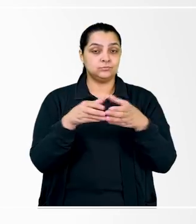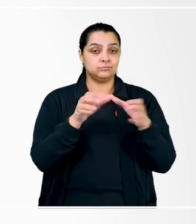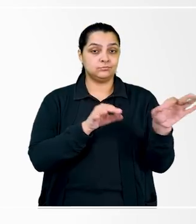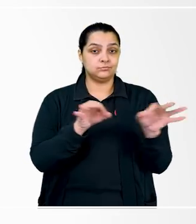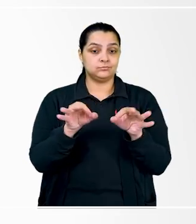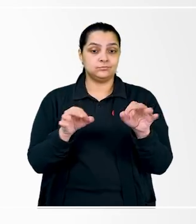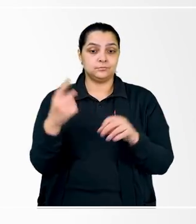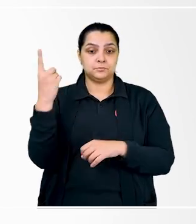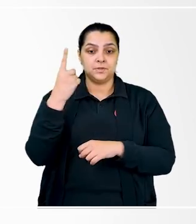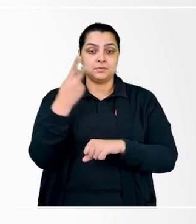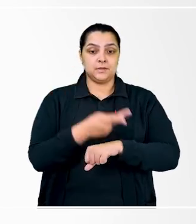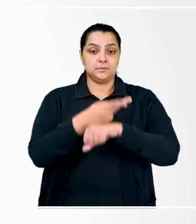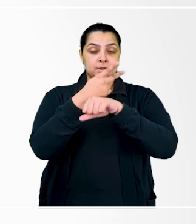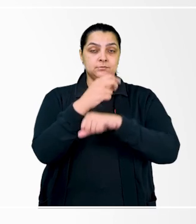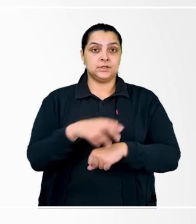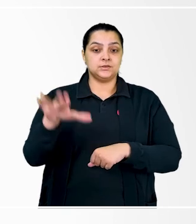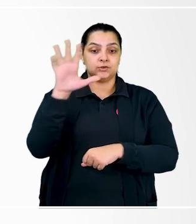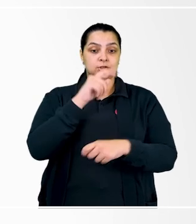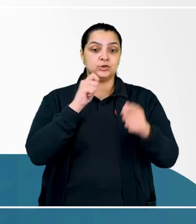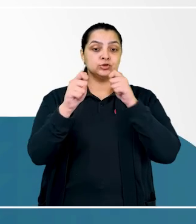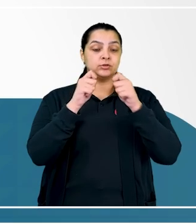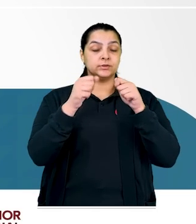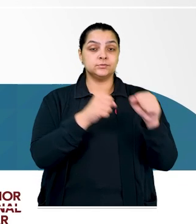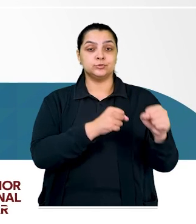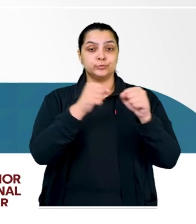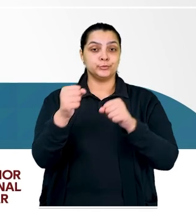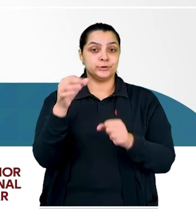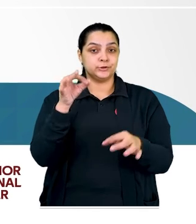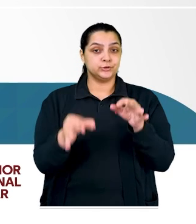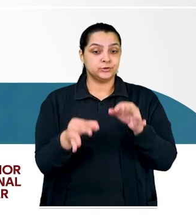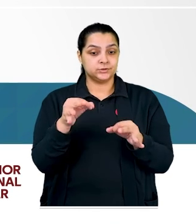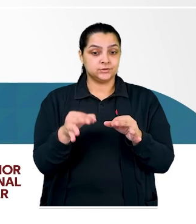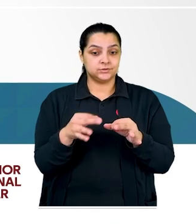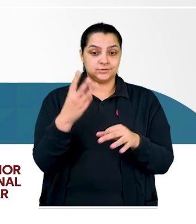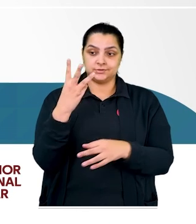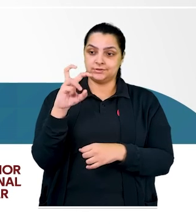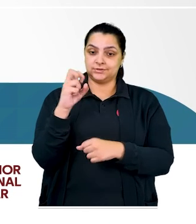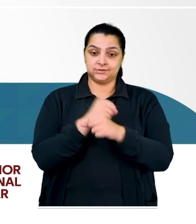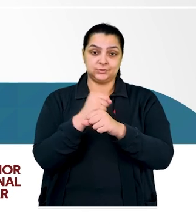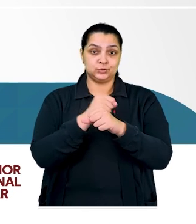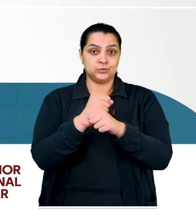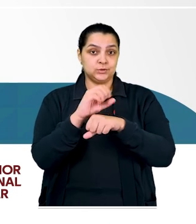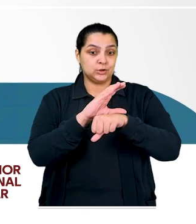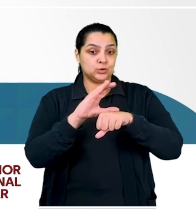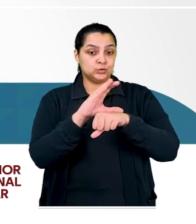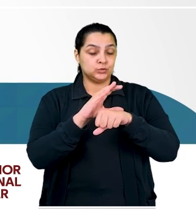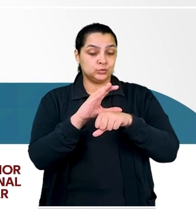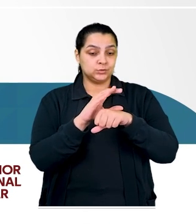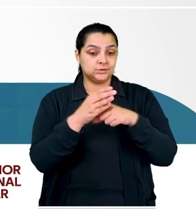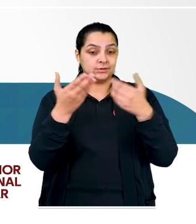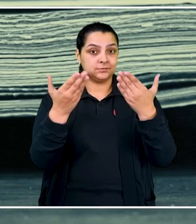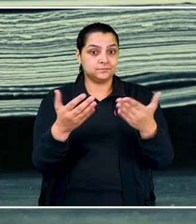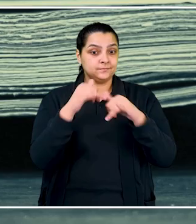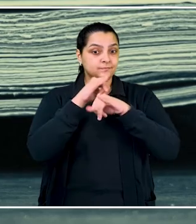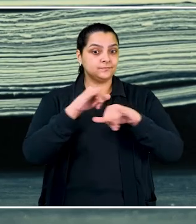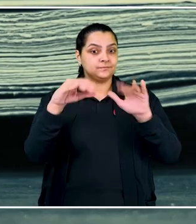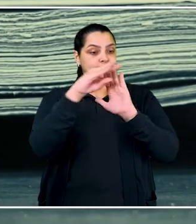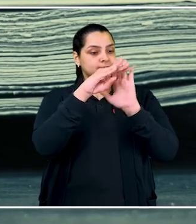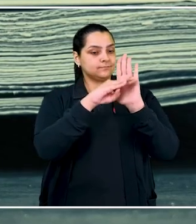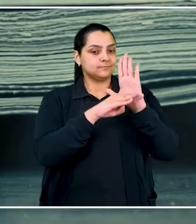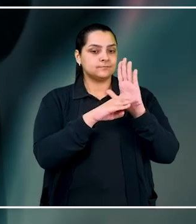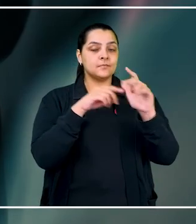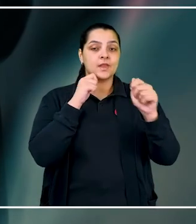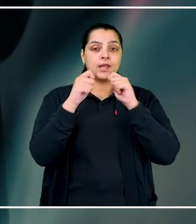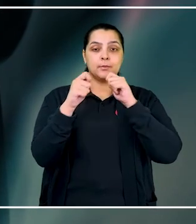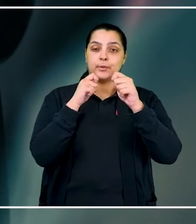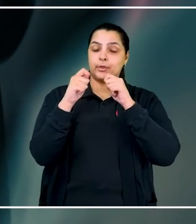comissão organizadora do primeiro Prêmio Nacional de Jornalismo do Poder Judiciário, 35 anos da Constituição Cidadã, divulgou a